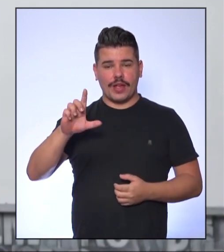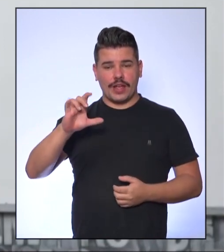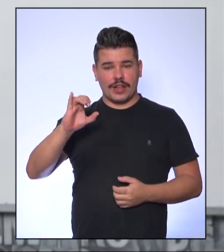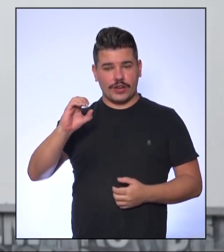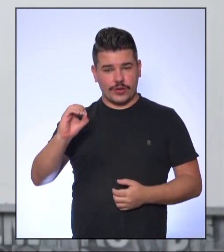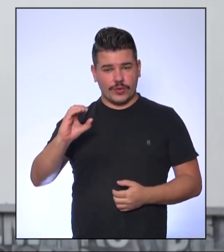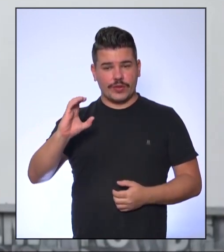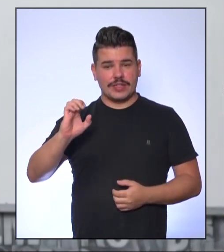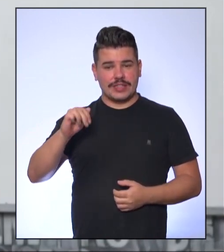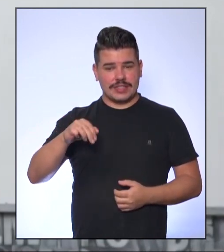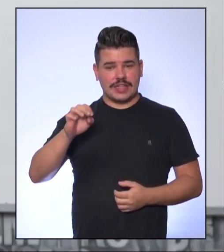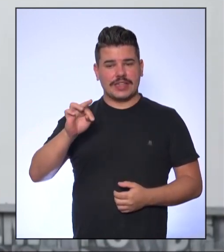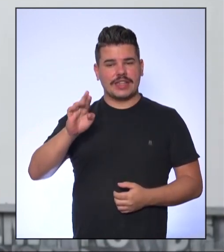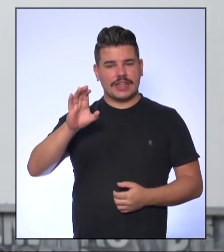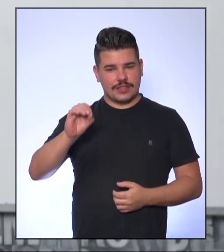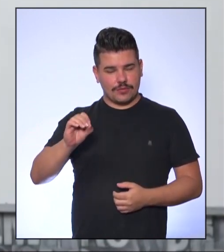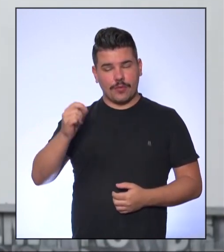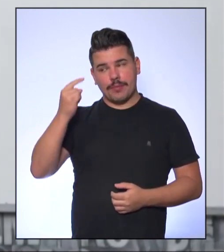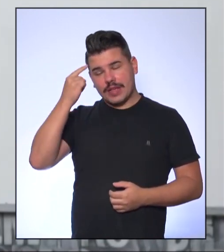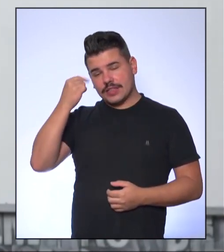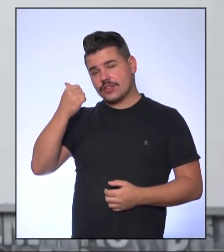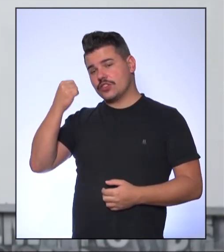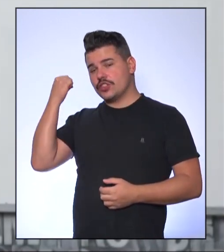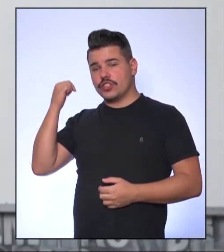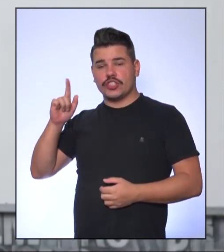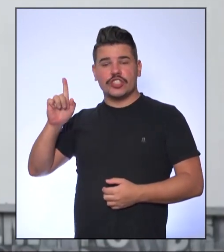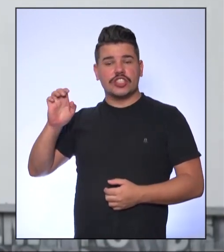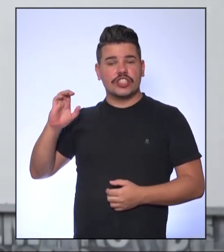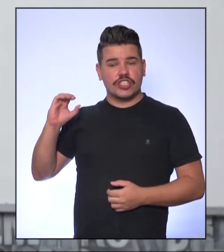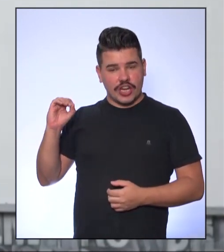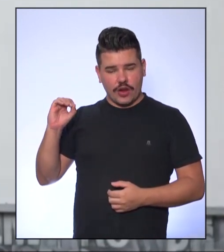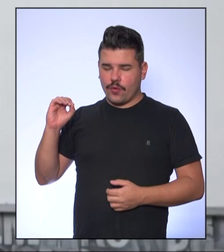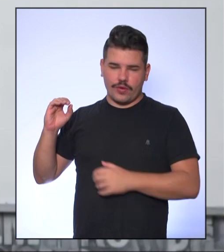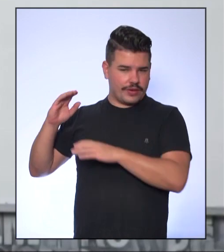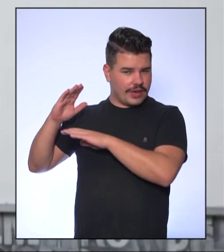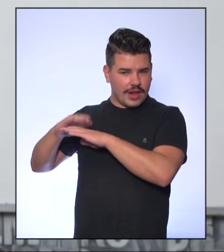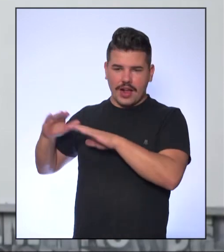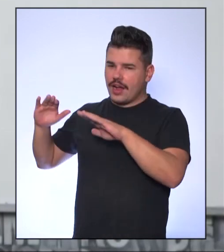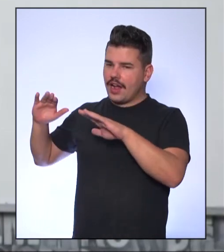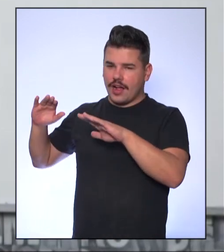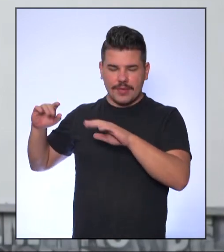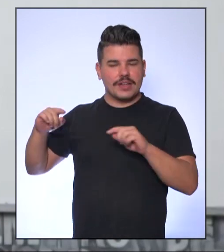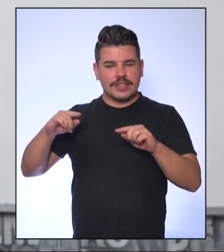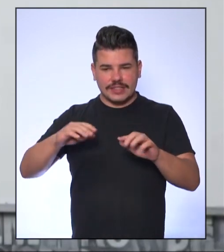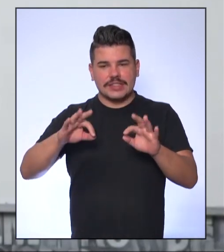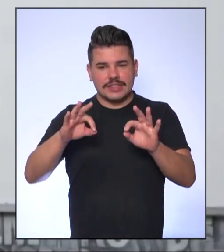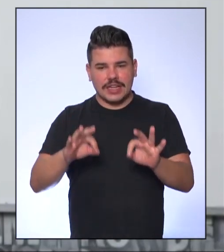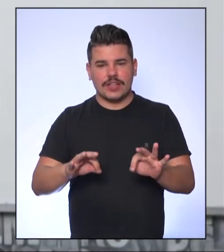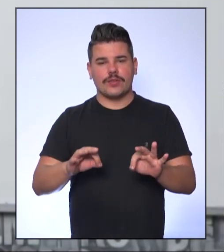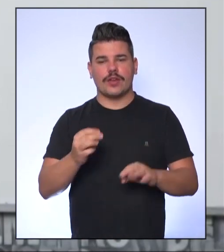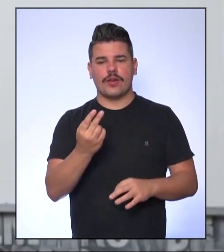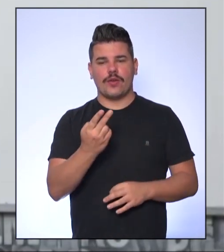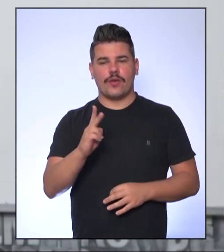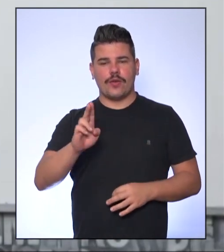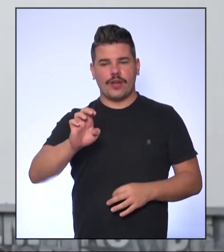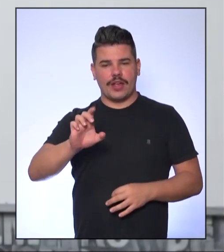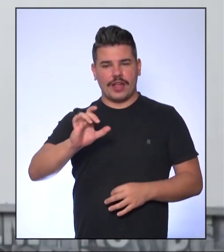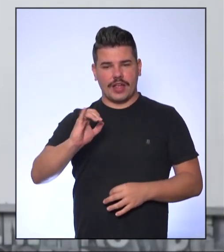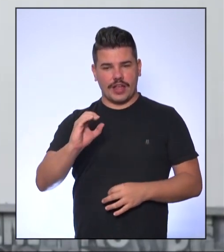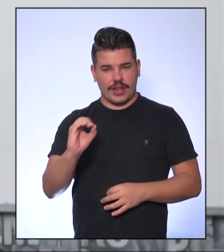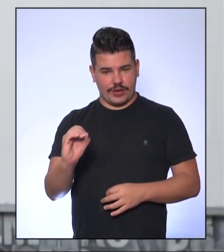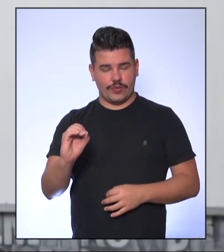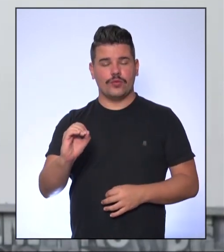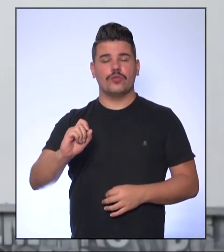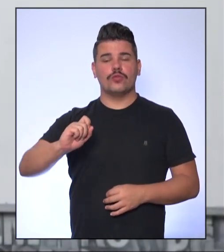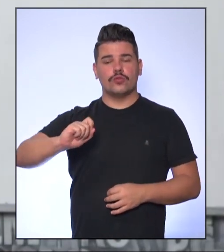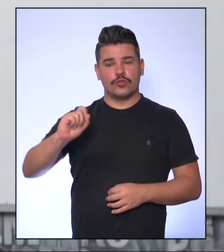e eu comprovo que, por vias científicas, a observação e relatos de que o Sol está no centro